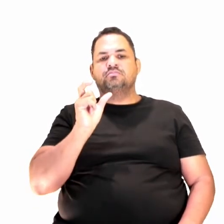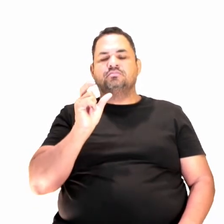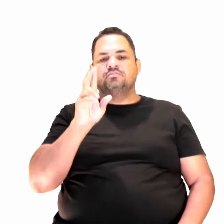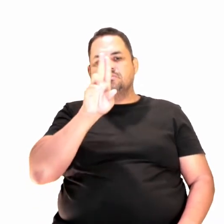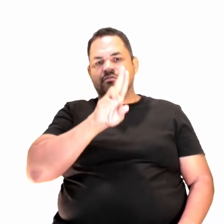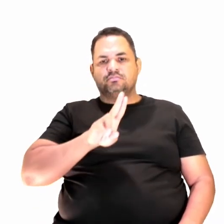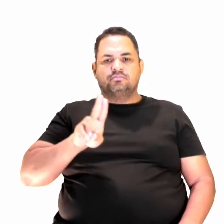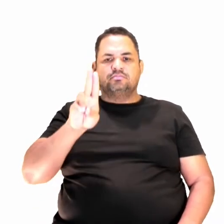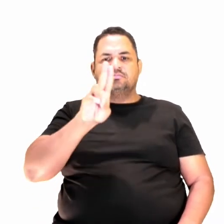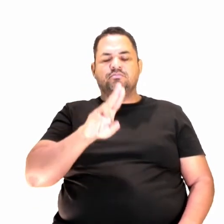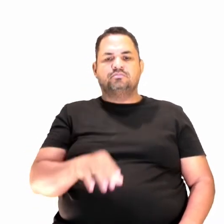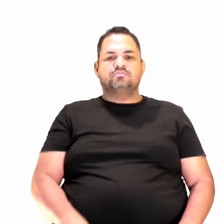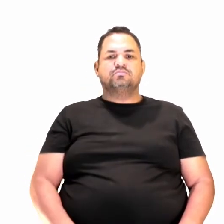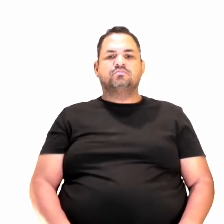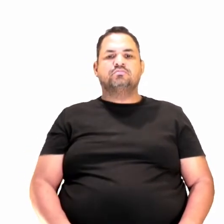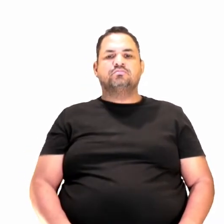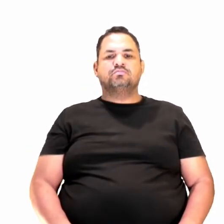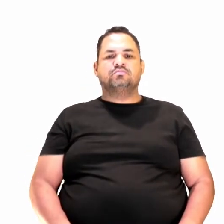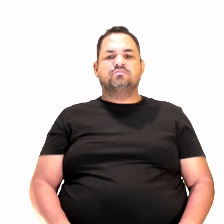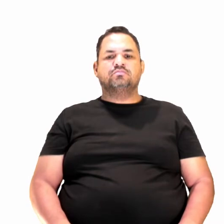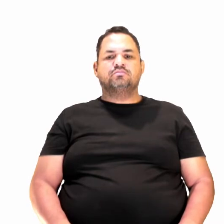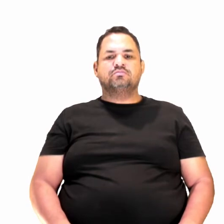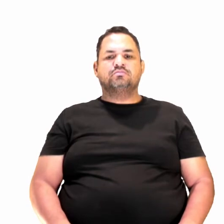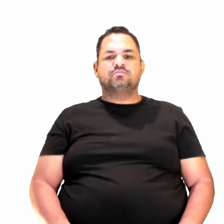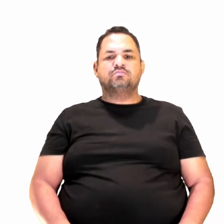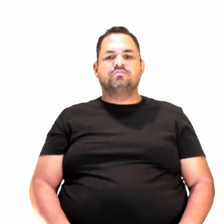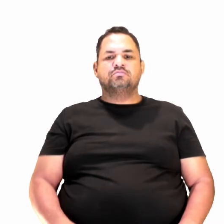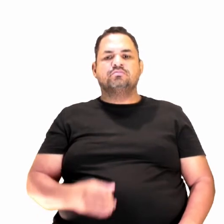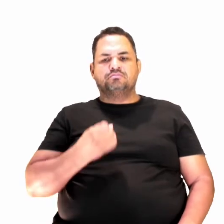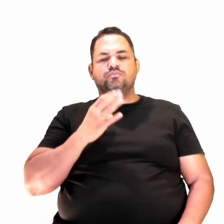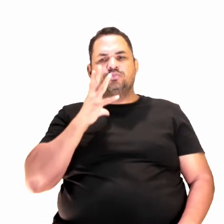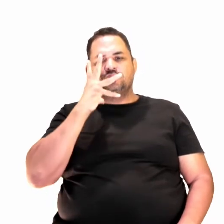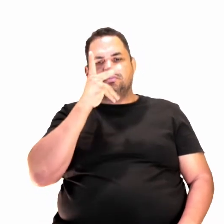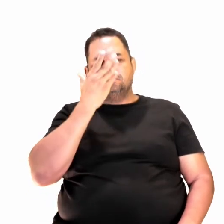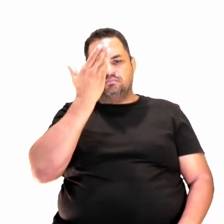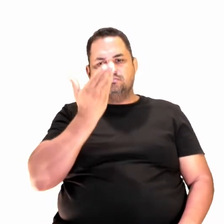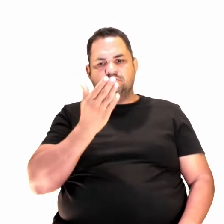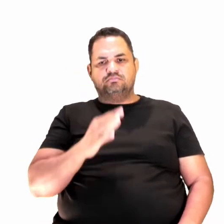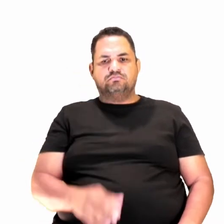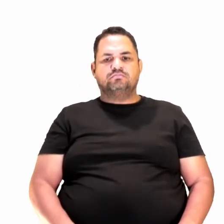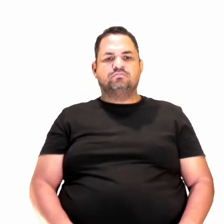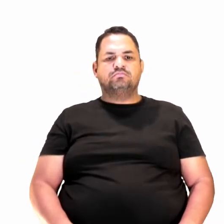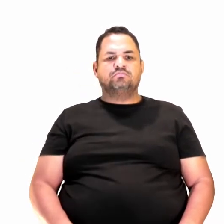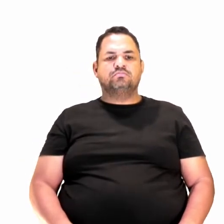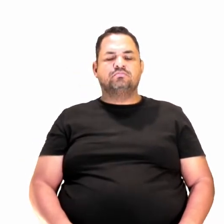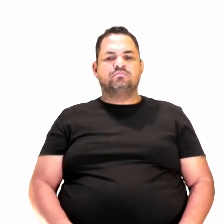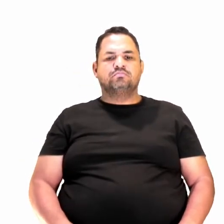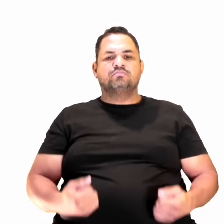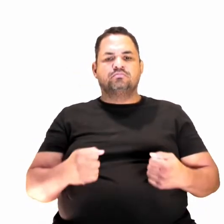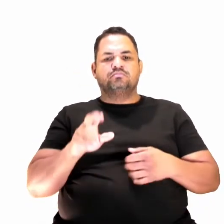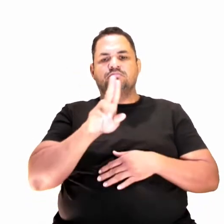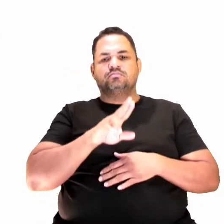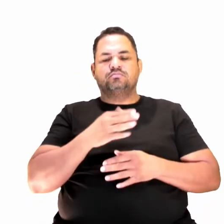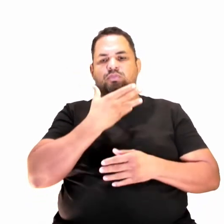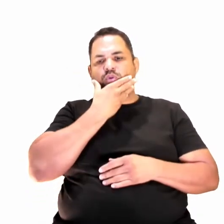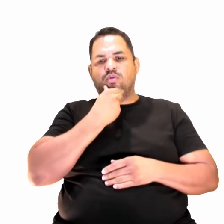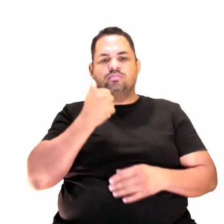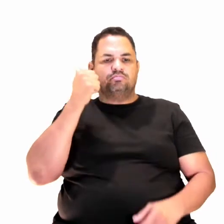né? Meus olhos são castanhos. E temos os special features, ou seja,